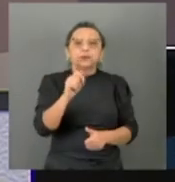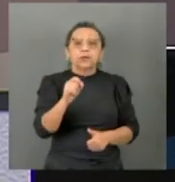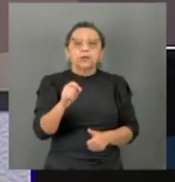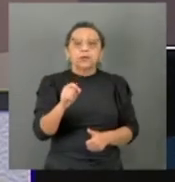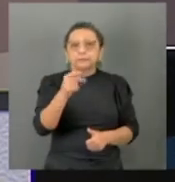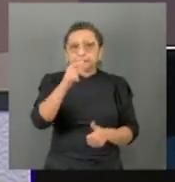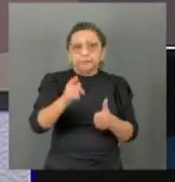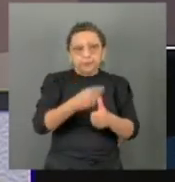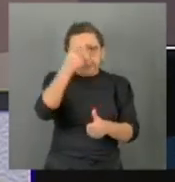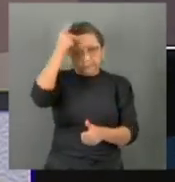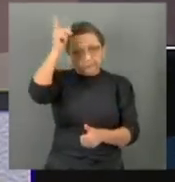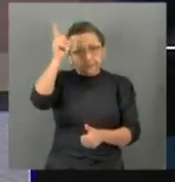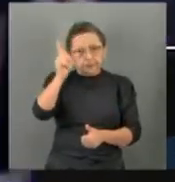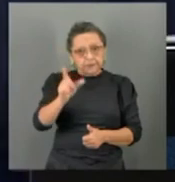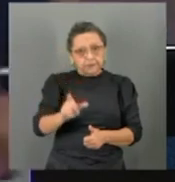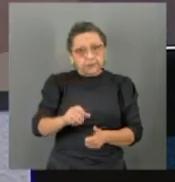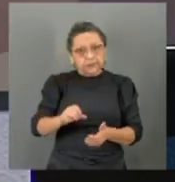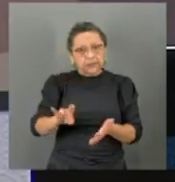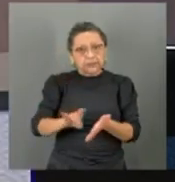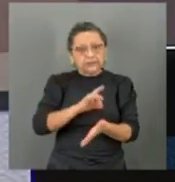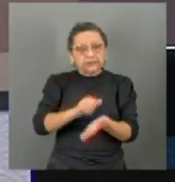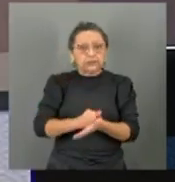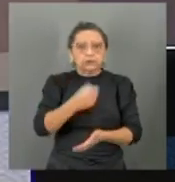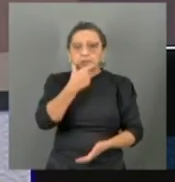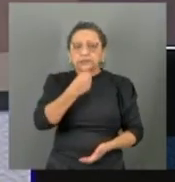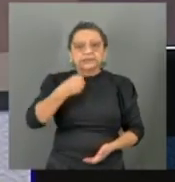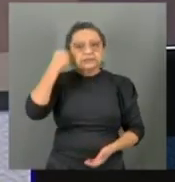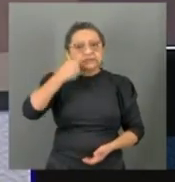inscrito, senador Rogério Marinho.